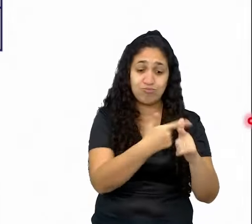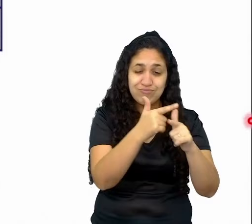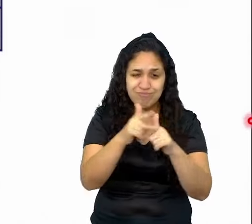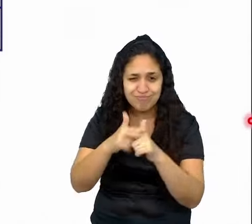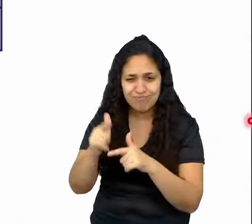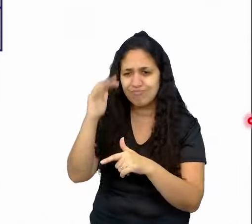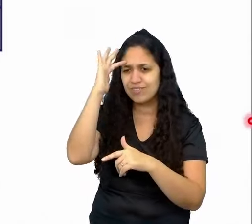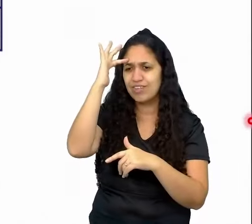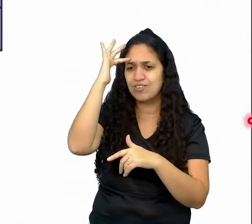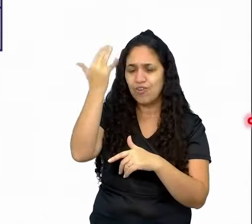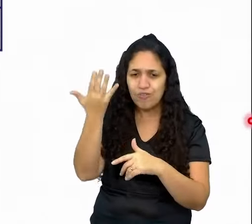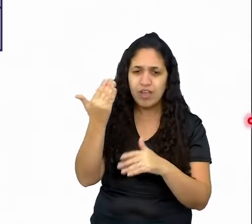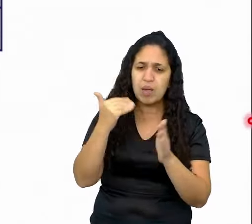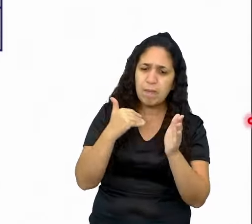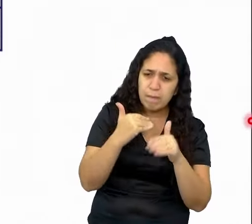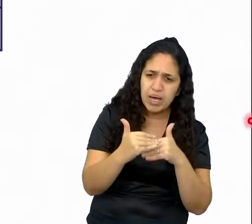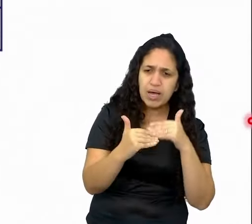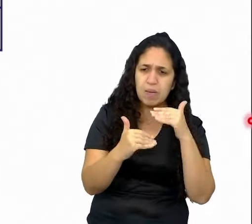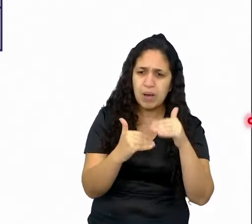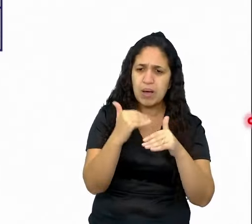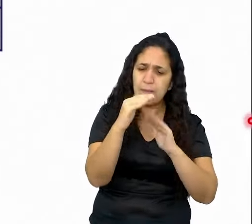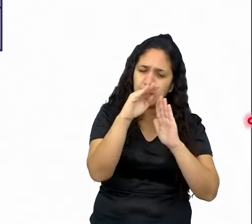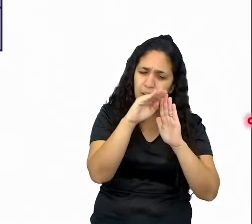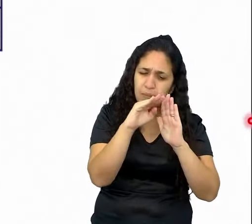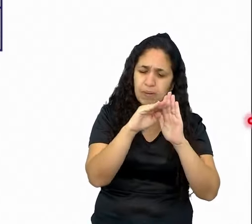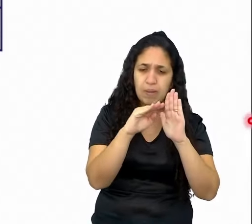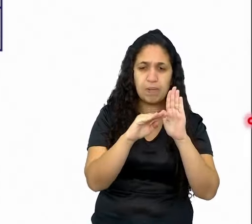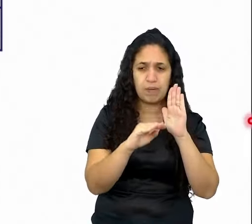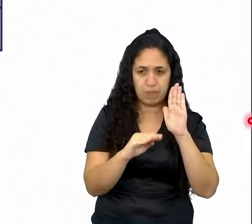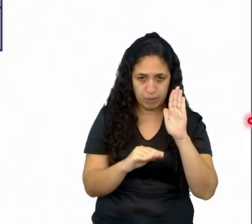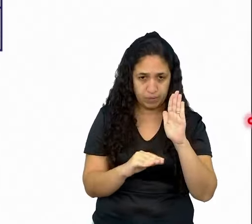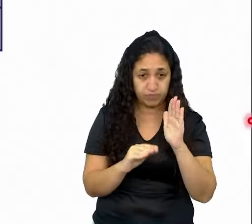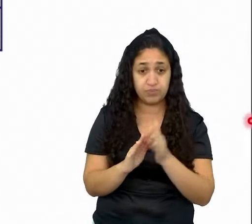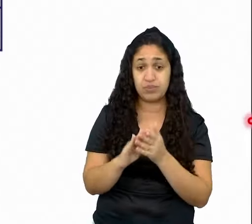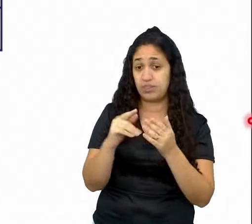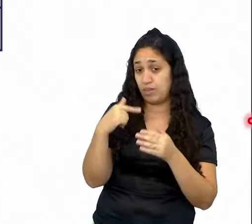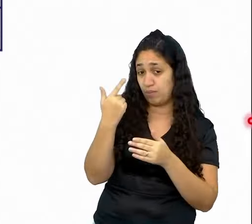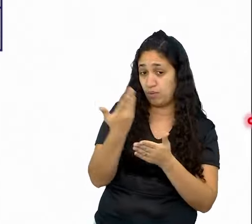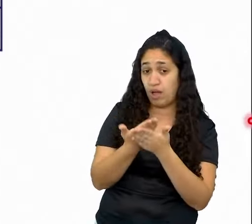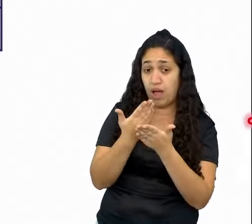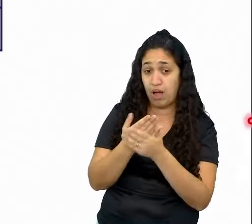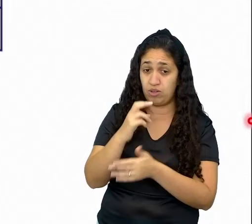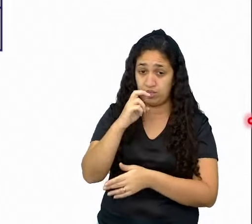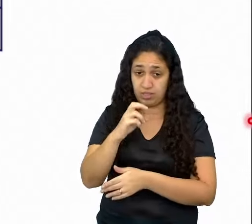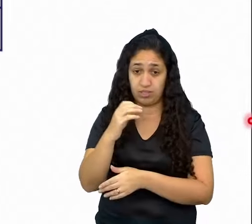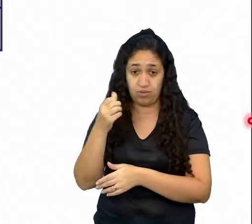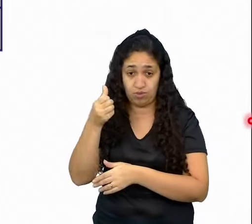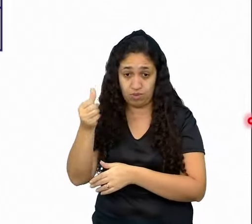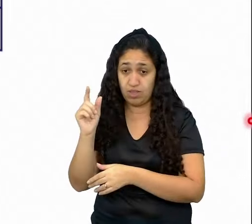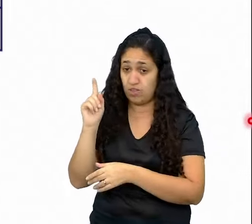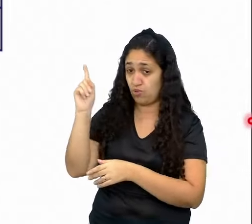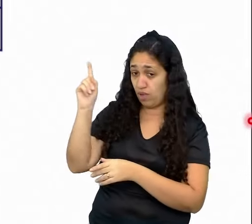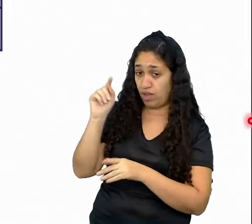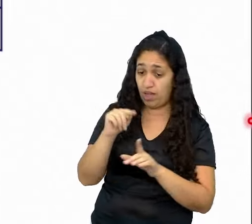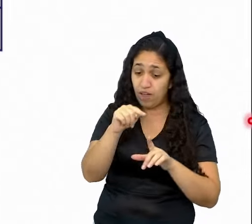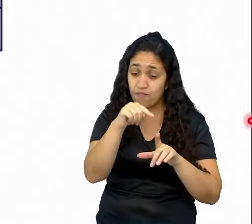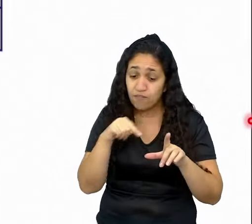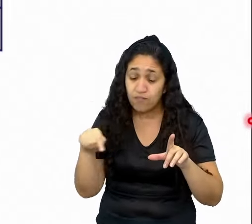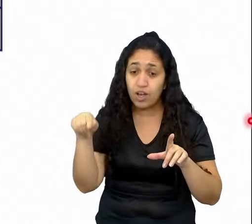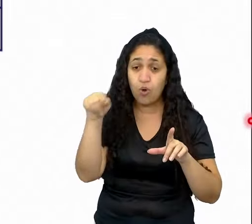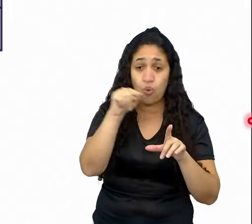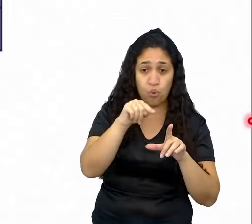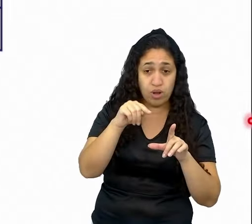que passo a passo de resoluções de problemas, tá bom? As aulas 5 e 6 formando novas figuras planas com